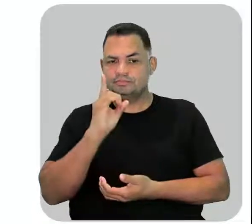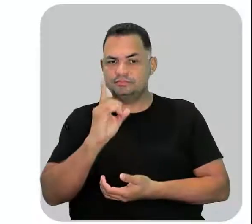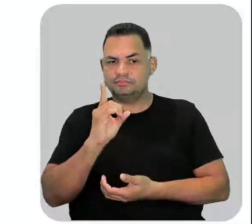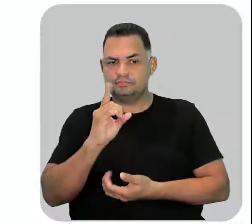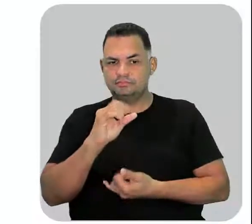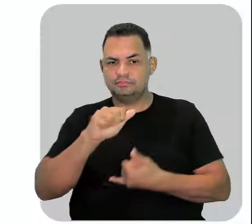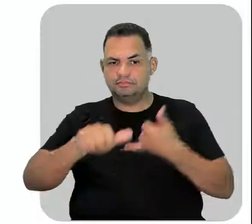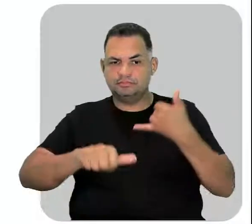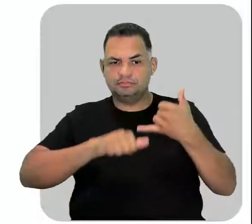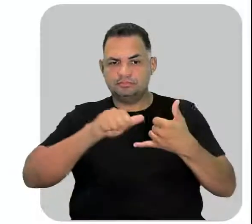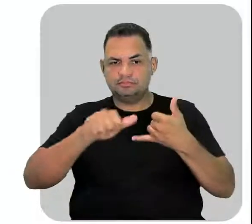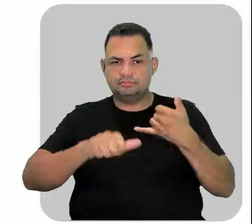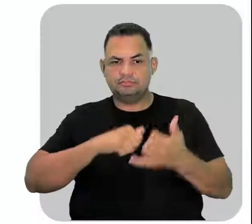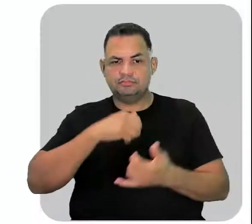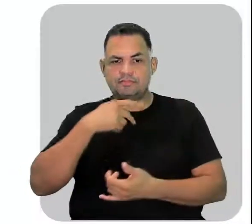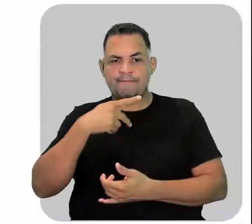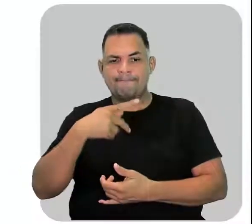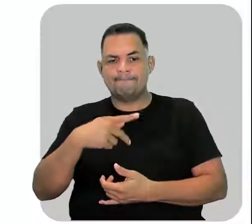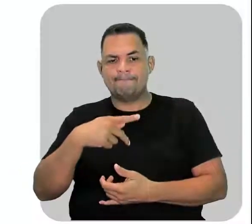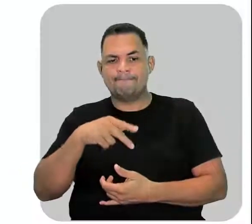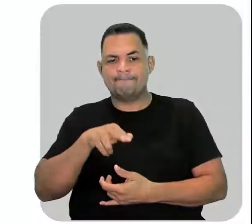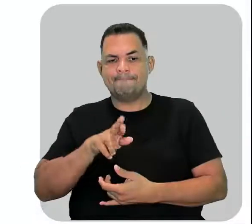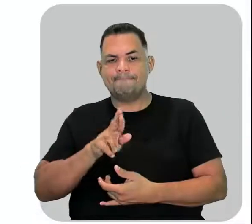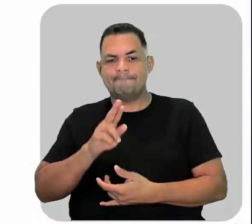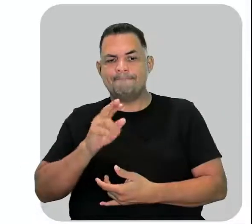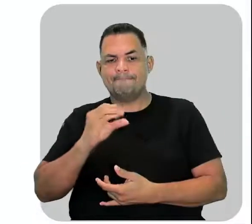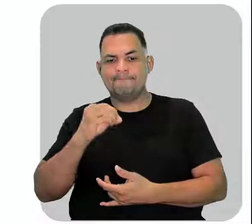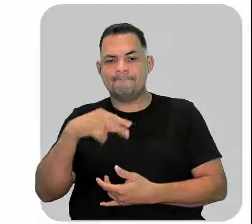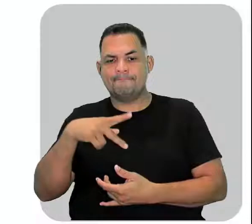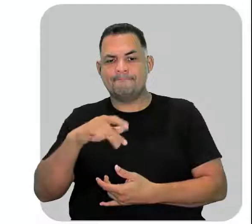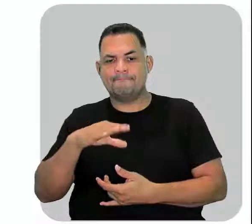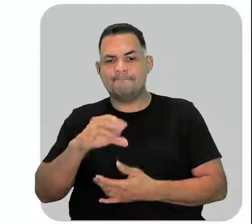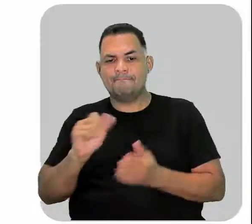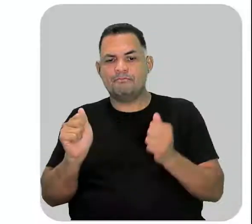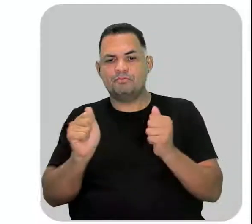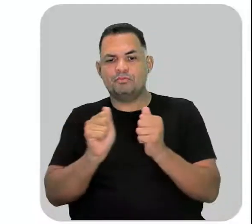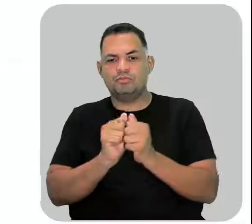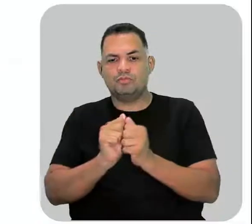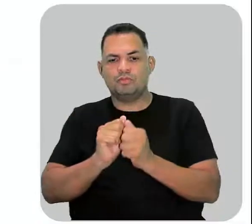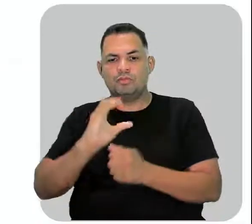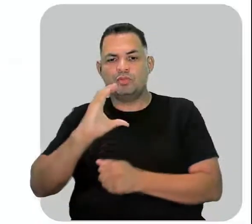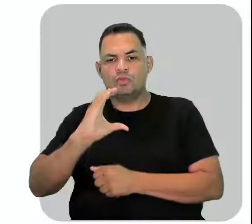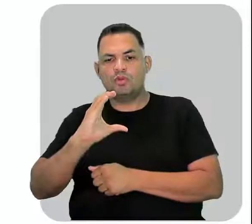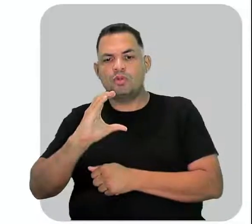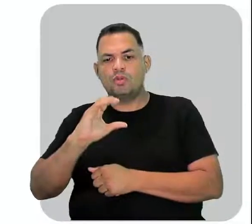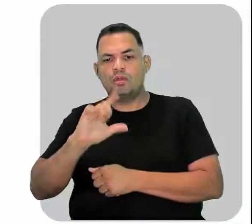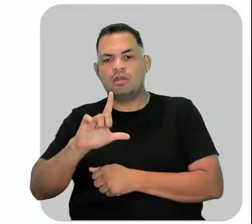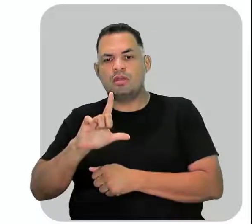D, reação do propano com o cloreto de acila.